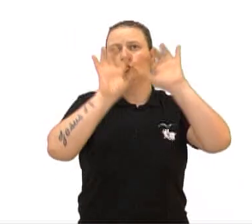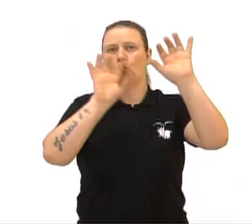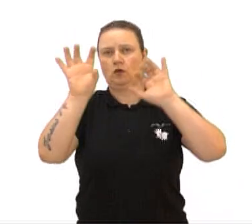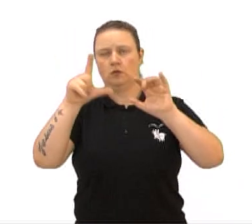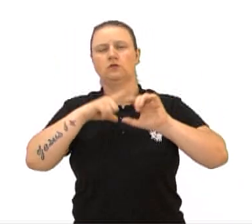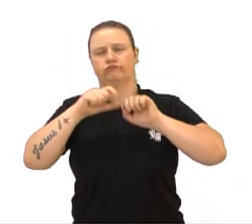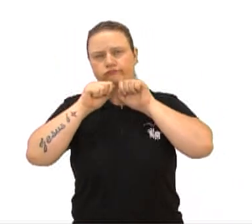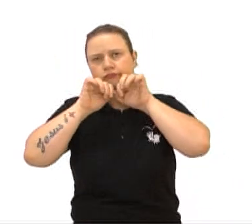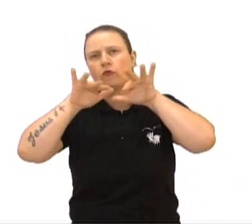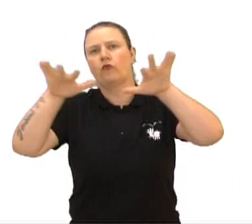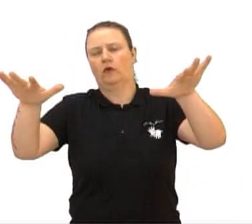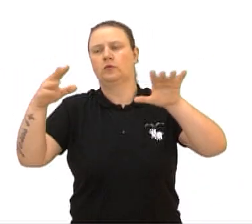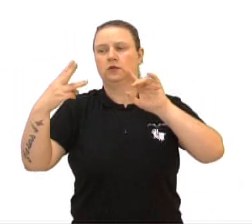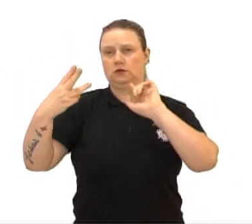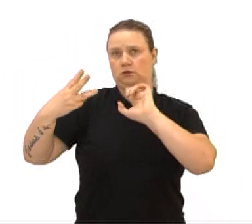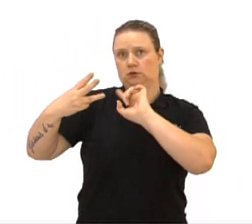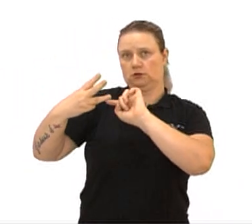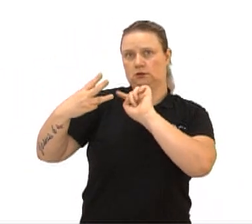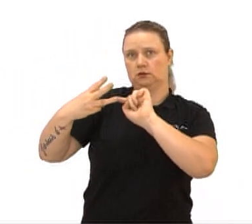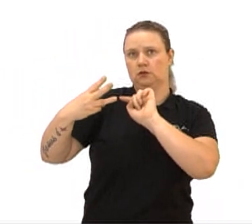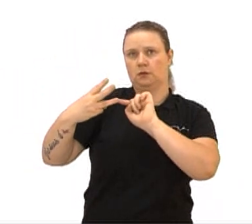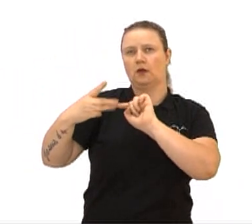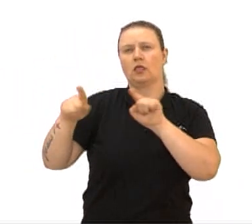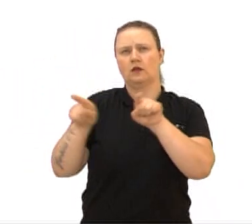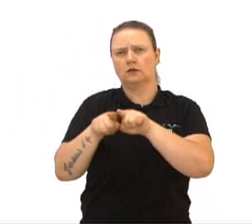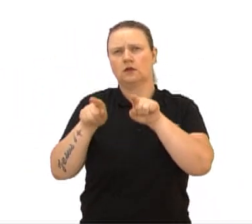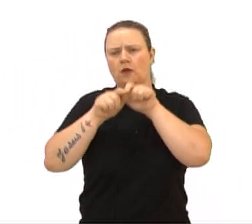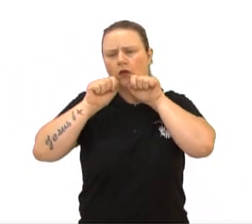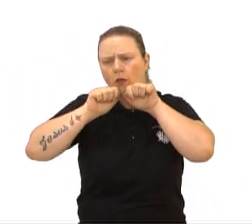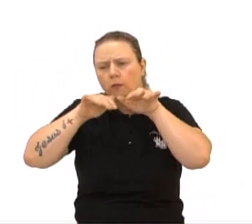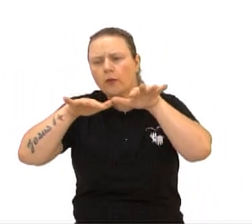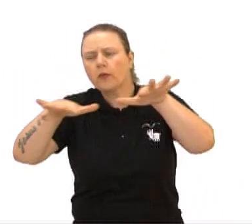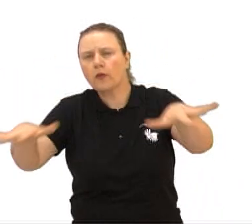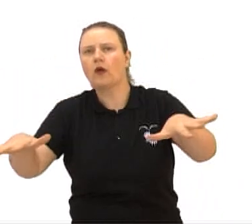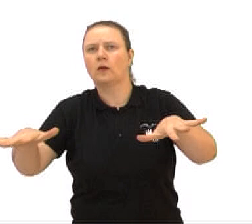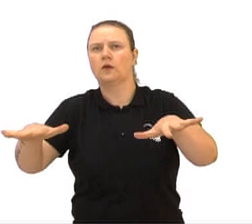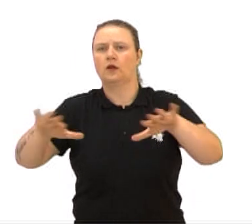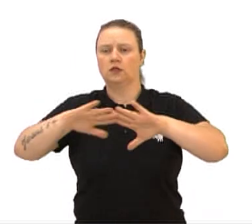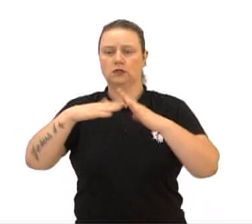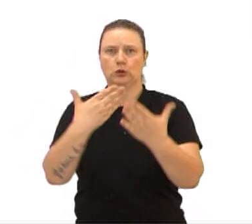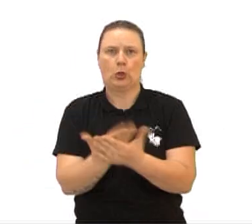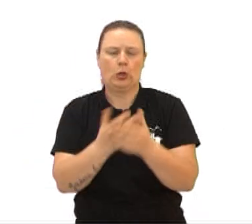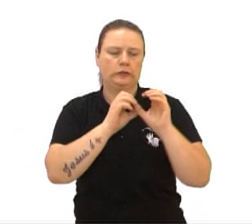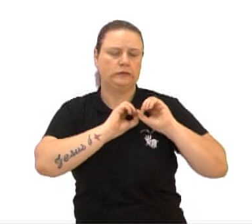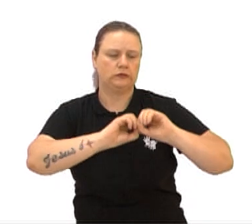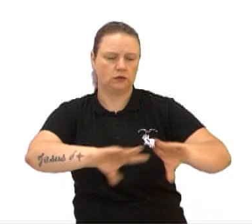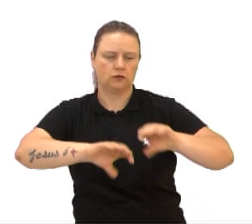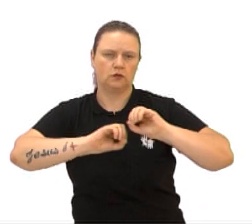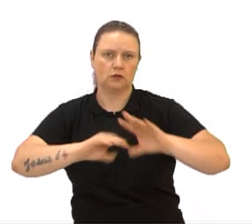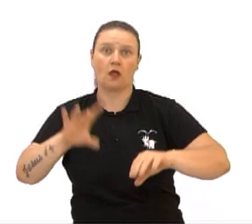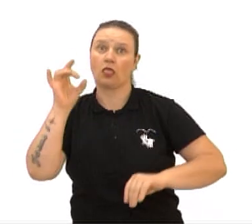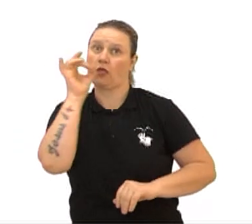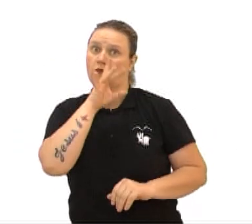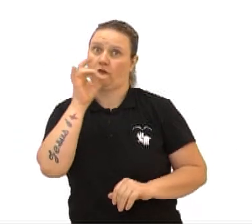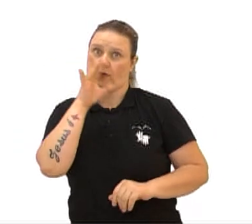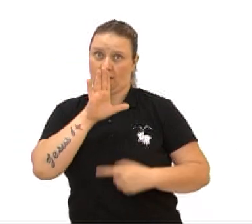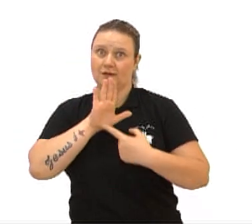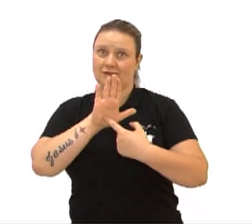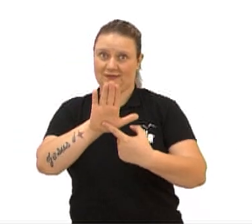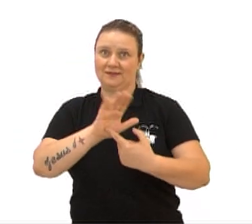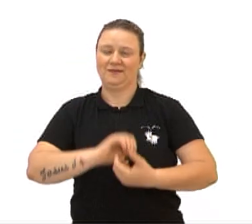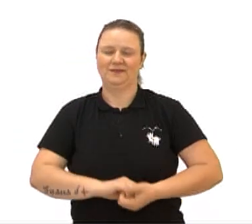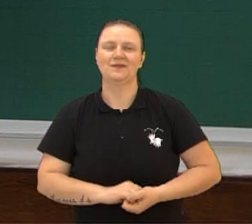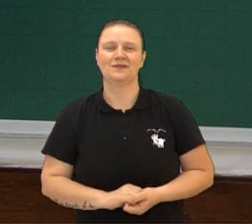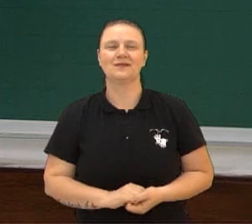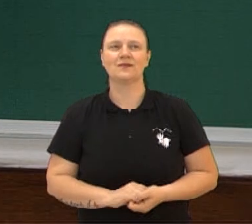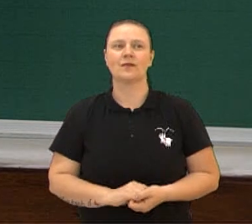em laranja, e não oficial, mas muito difundida no sistema escolar, nas regiões que estão em verde. Quais